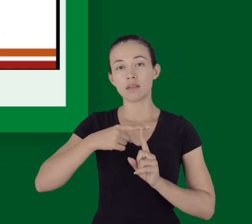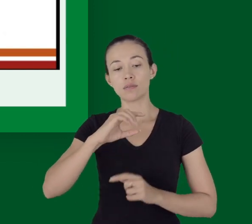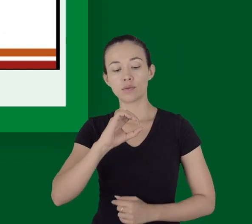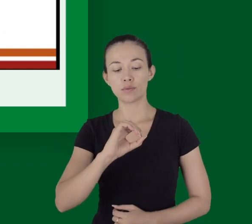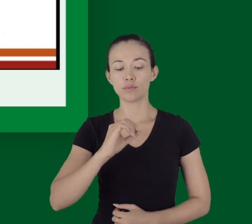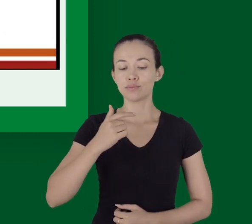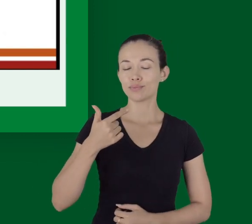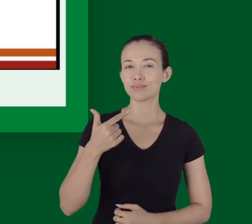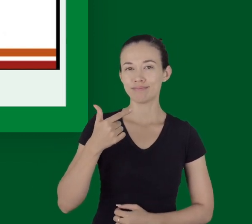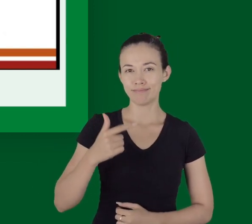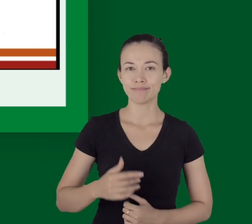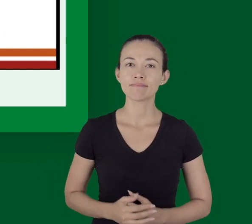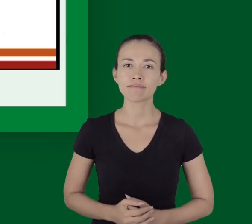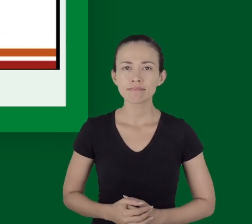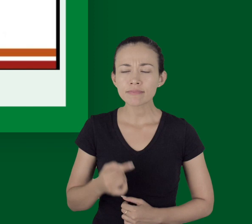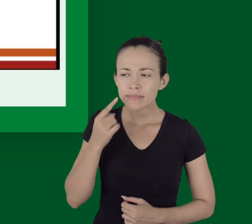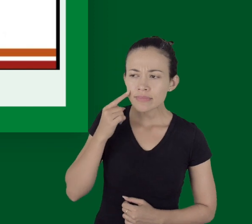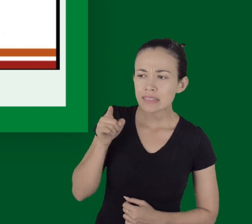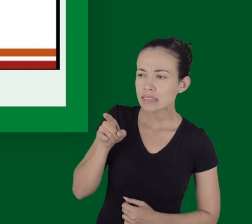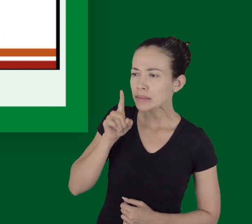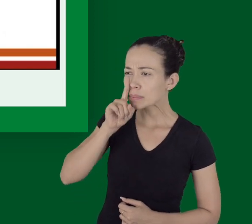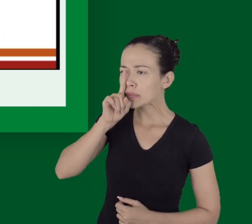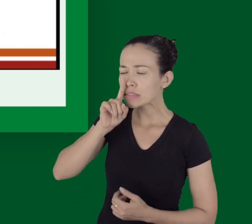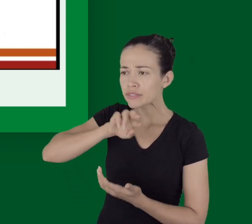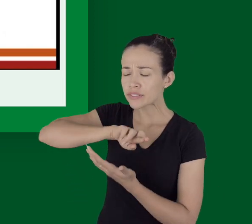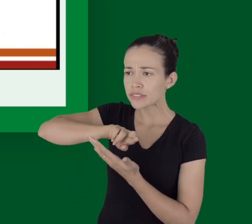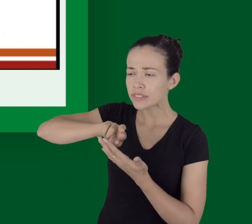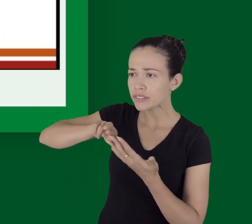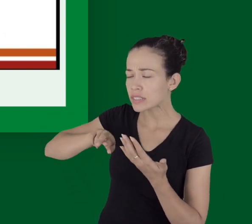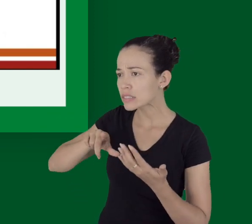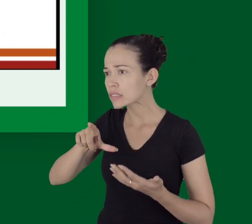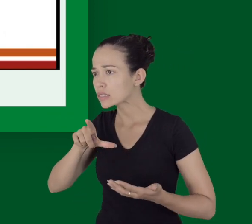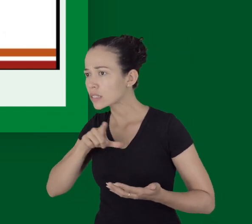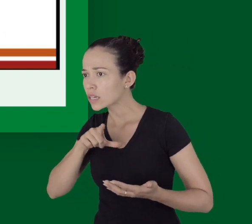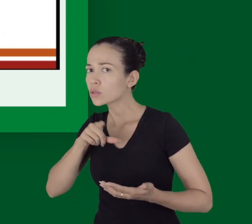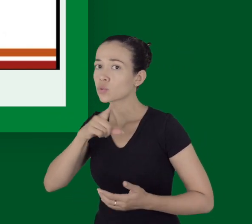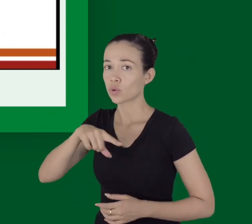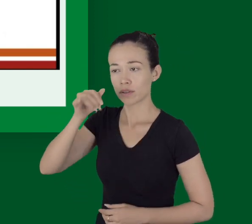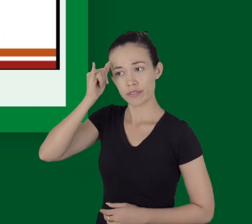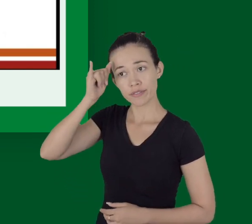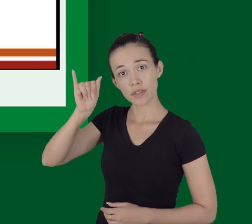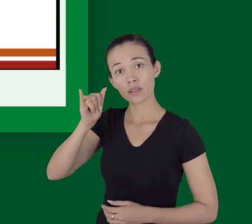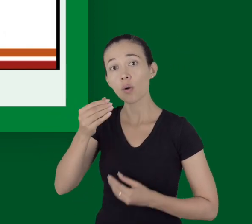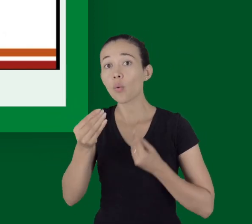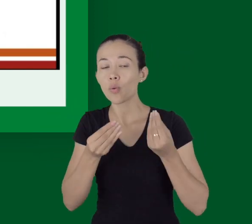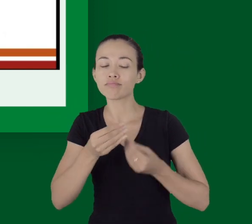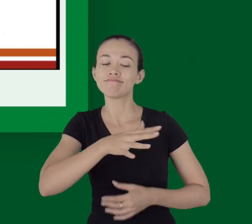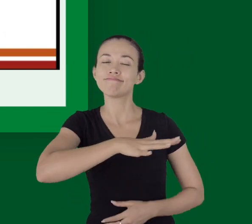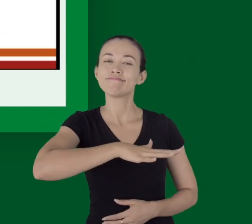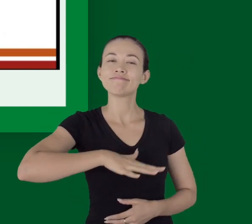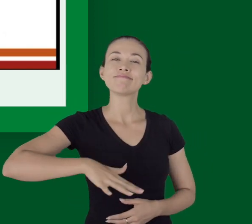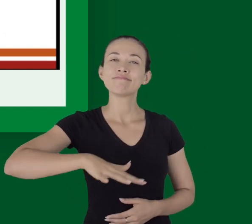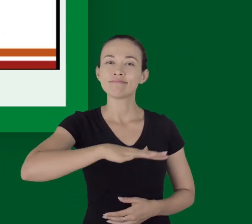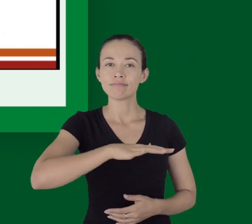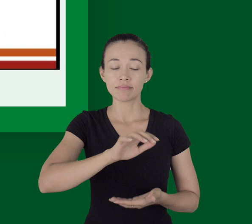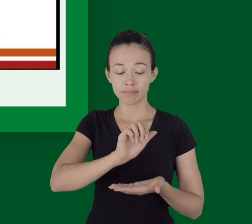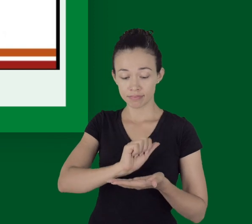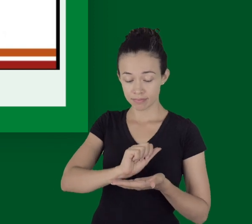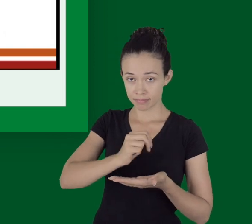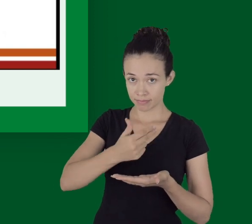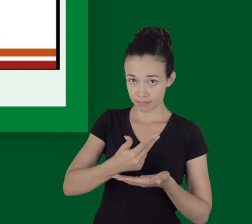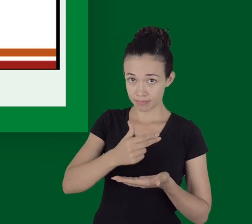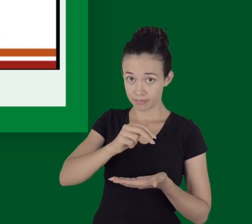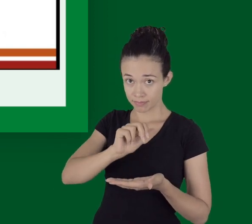E dentro de todos os seus componentes de gravidade, intervindo com cada comprometimento, aqui dentro da abordagem de suporte básico,